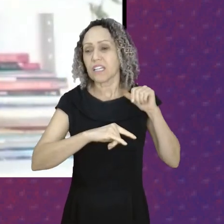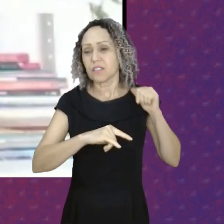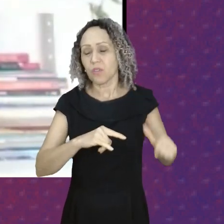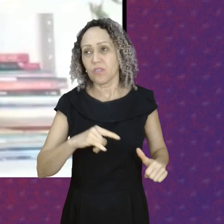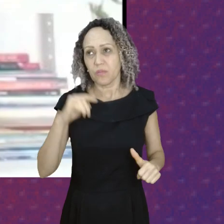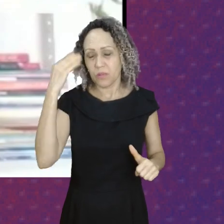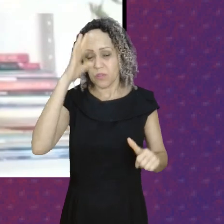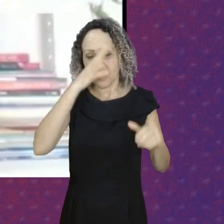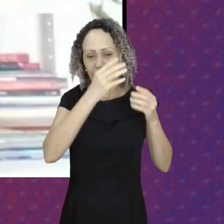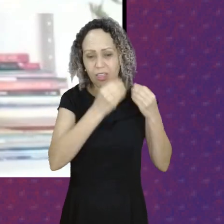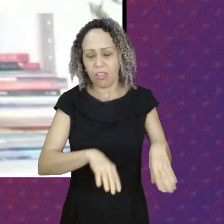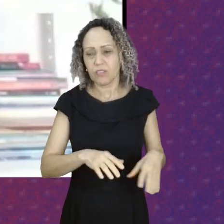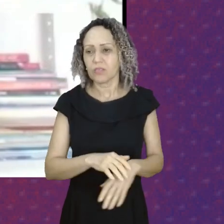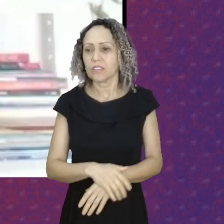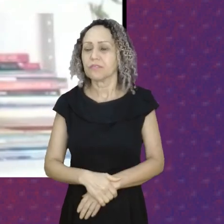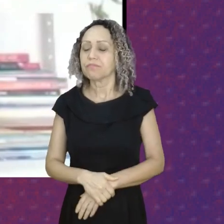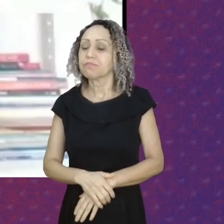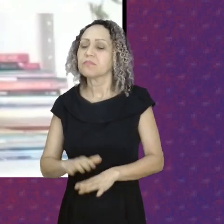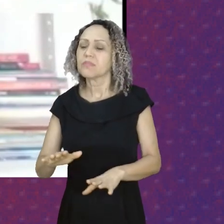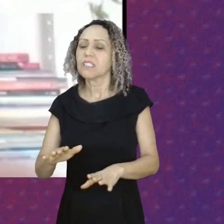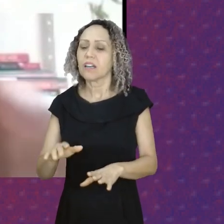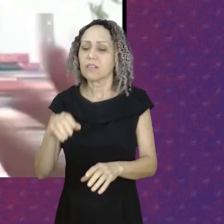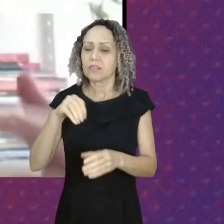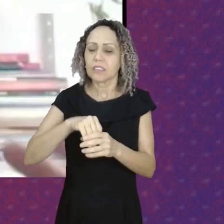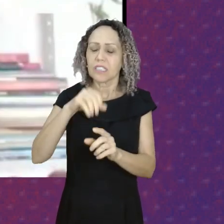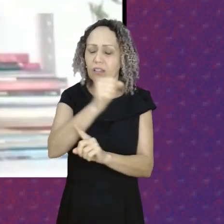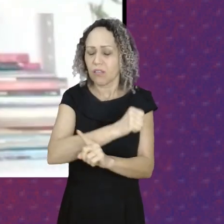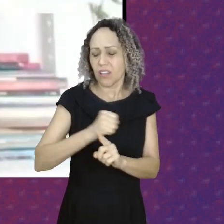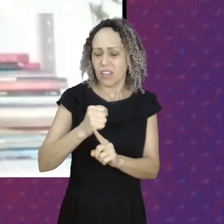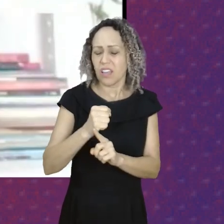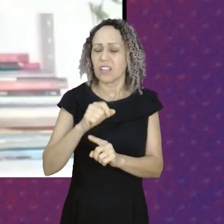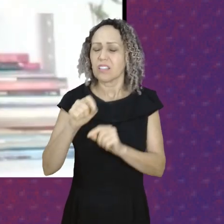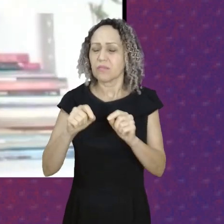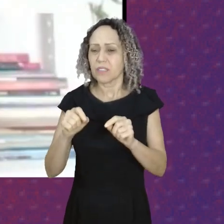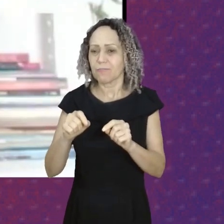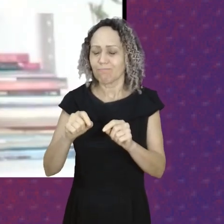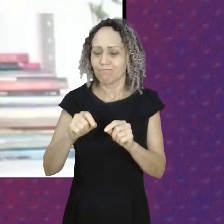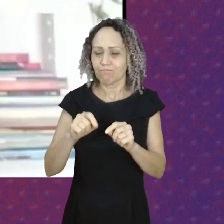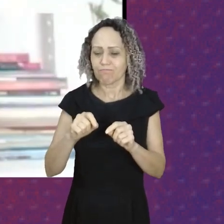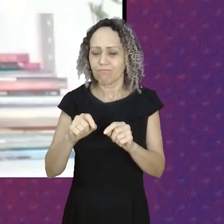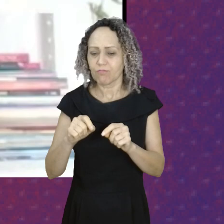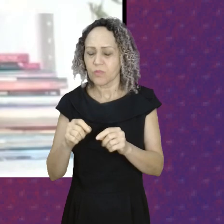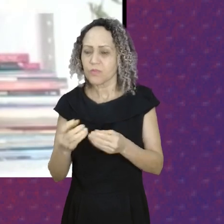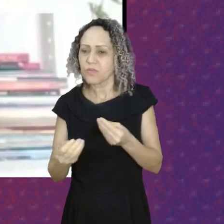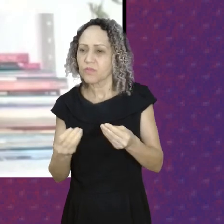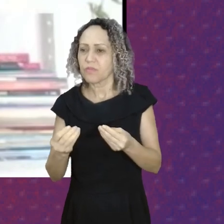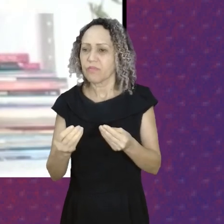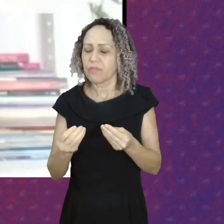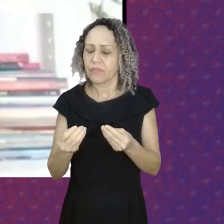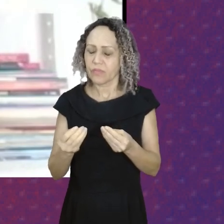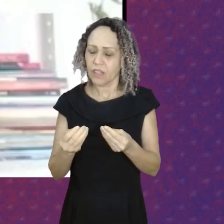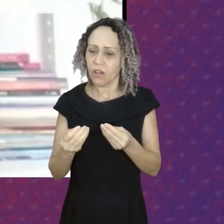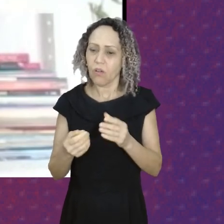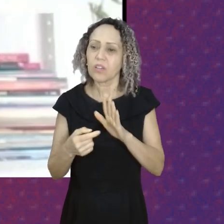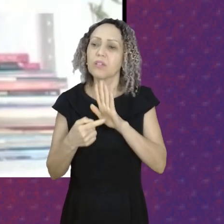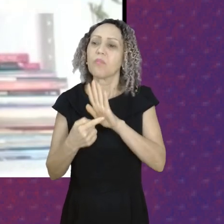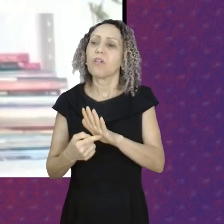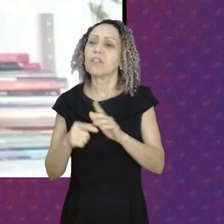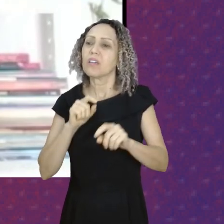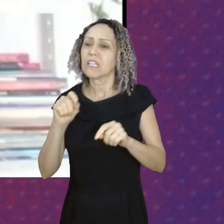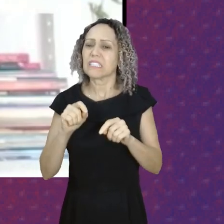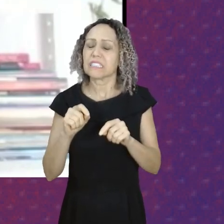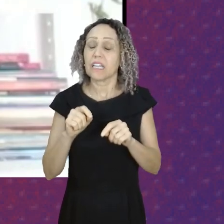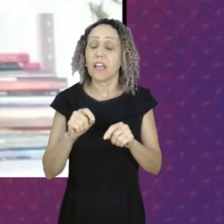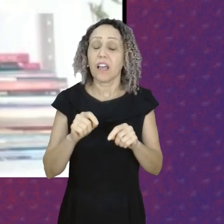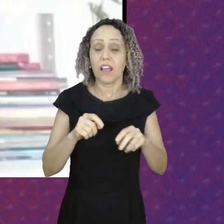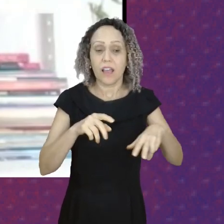desigualdades que existem na nossa sociedade brasileira, entre as diversas, uma das mais evidentes se refere às relações de